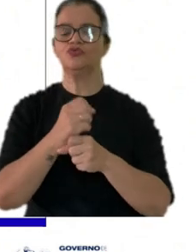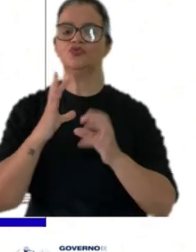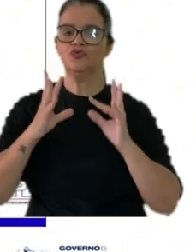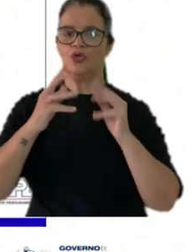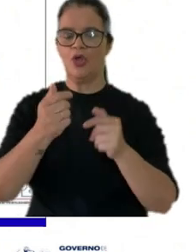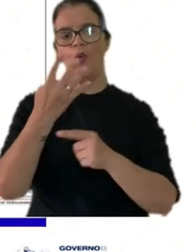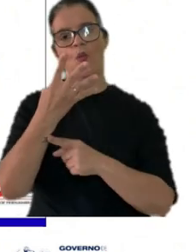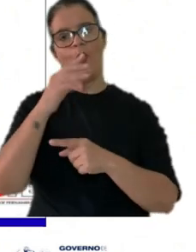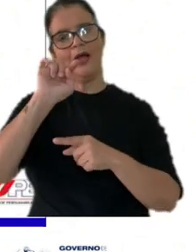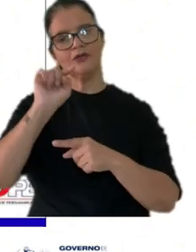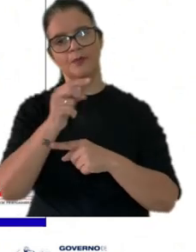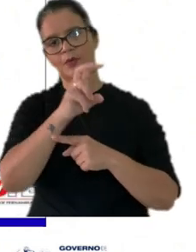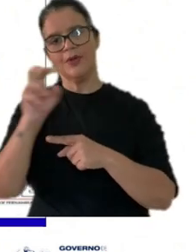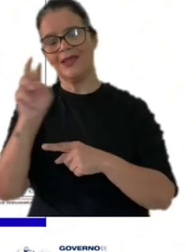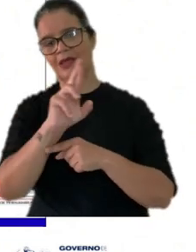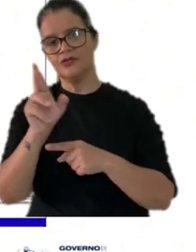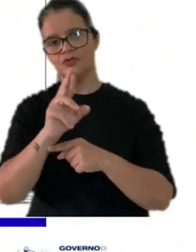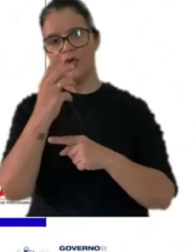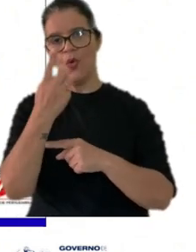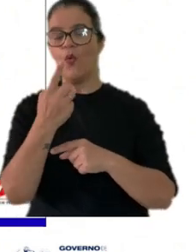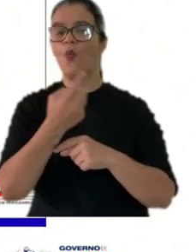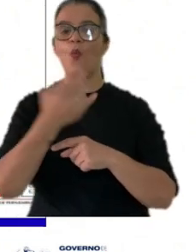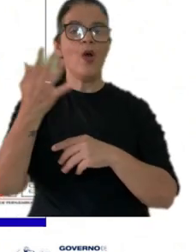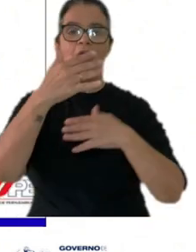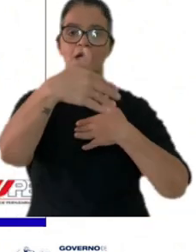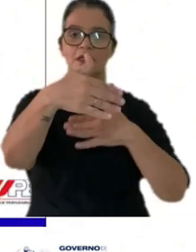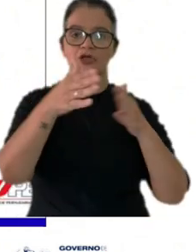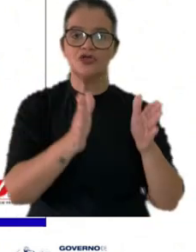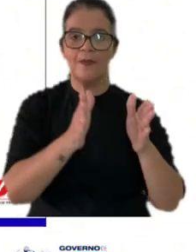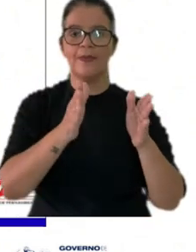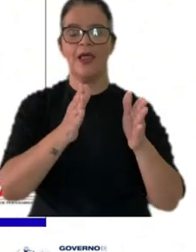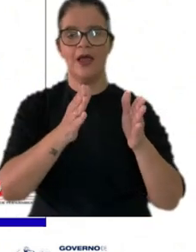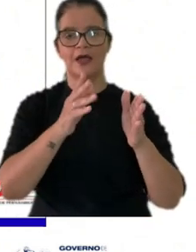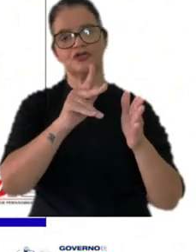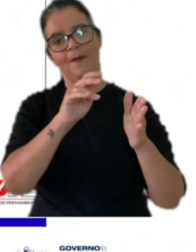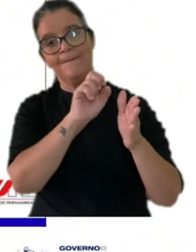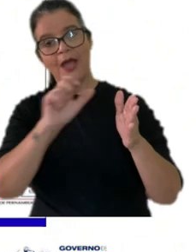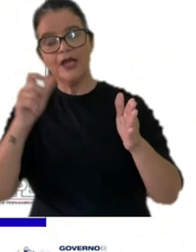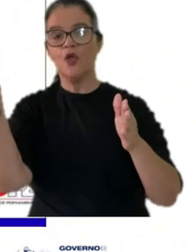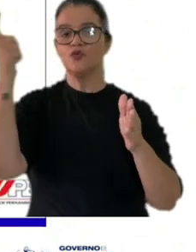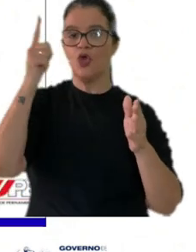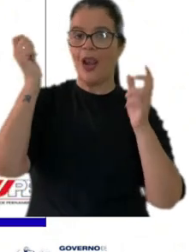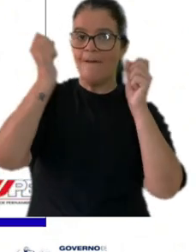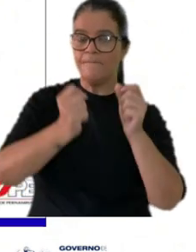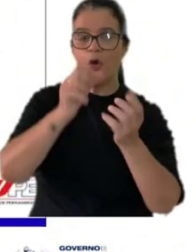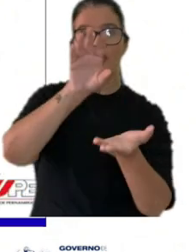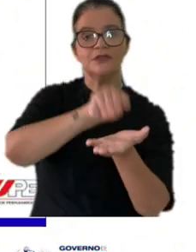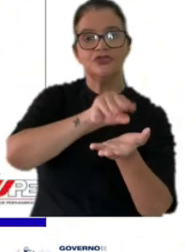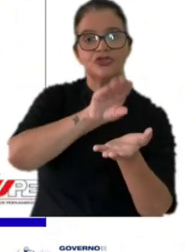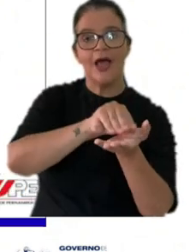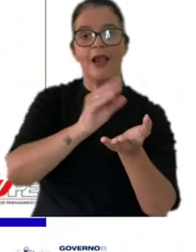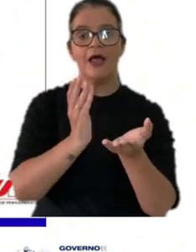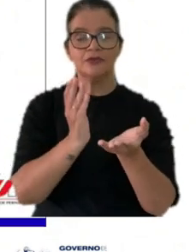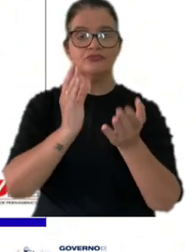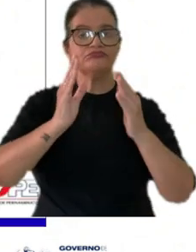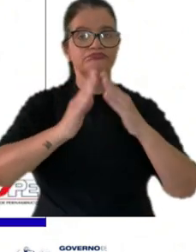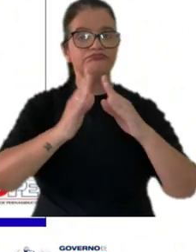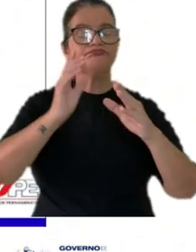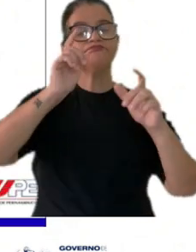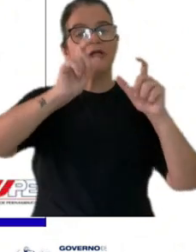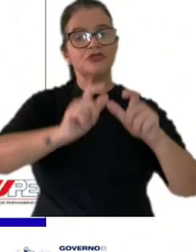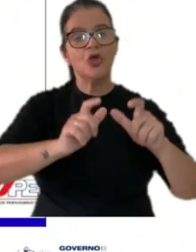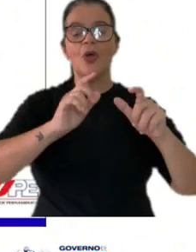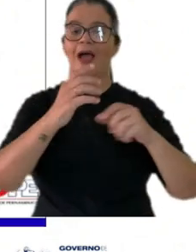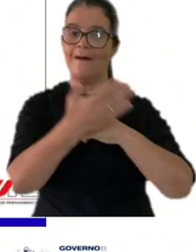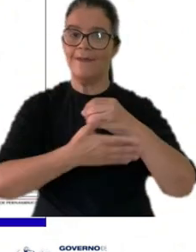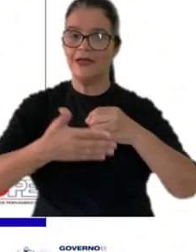reais quantas placas solares de 1 metro quadrado de painel solar podem ser instaladas neste limite então baseado